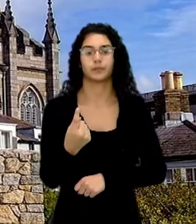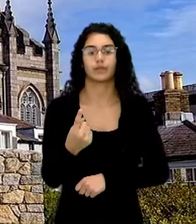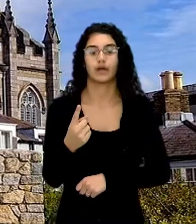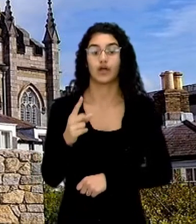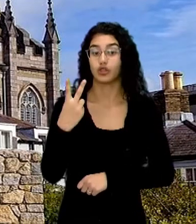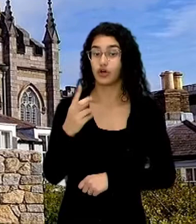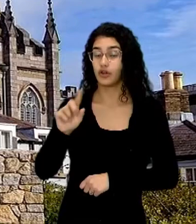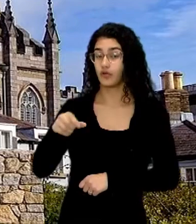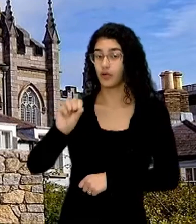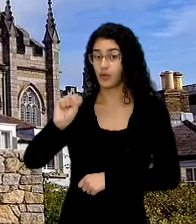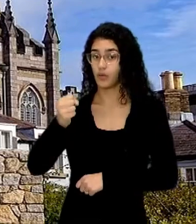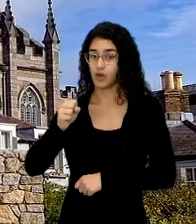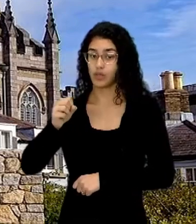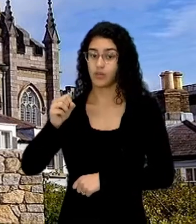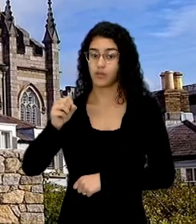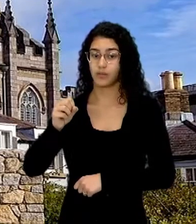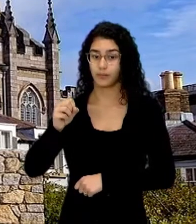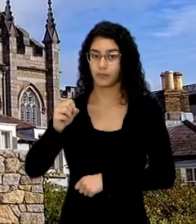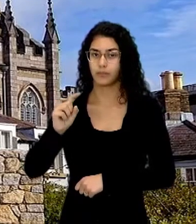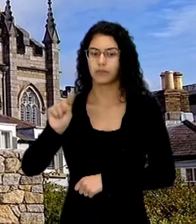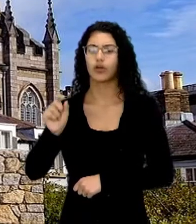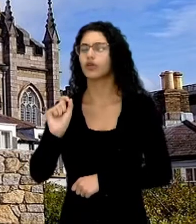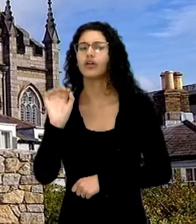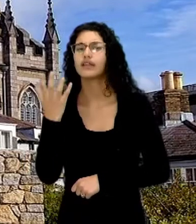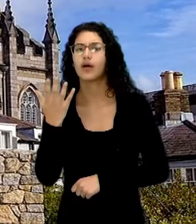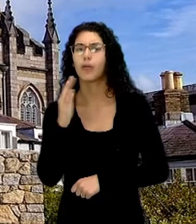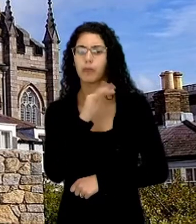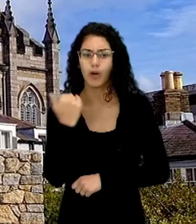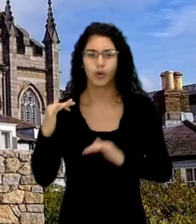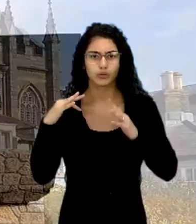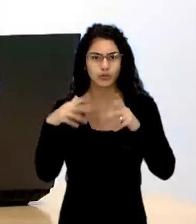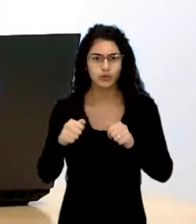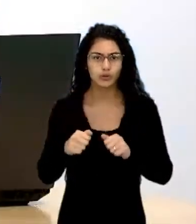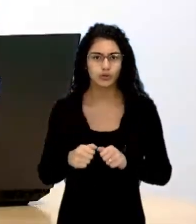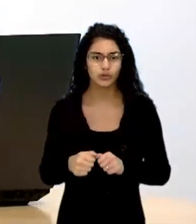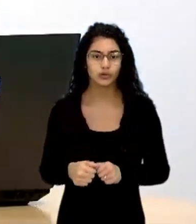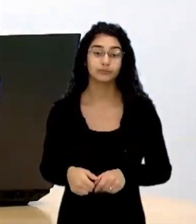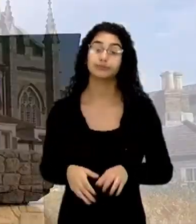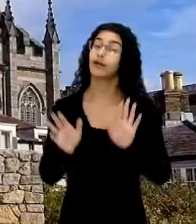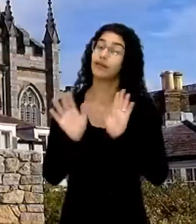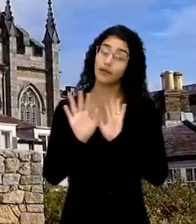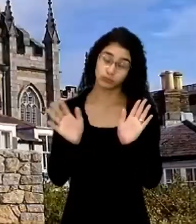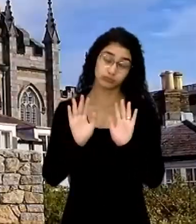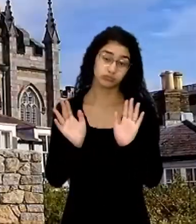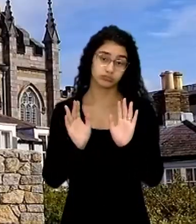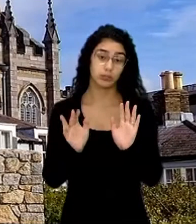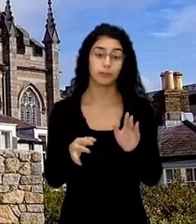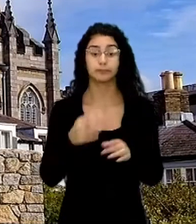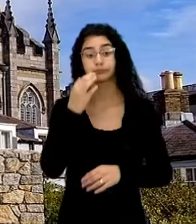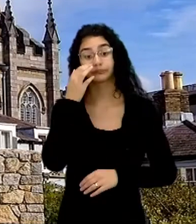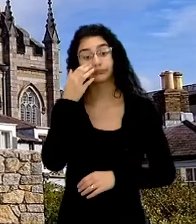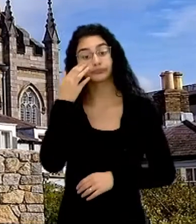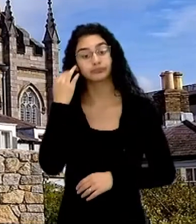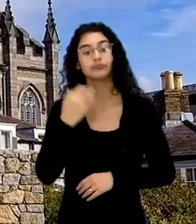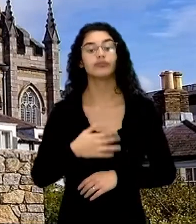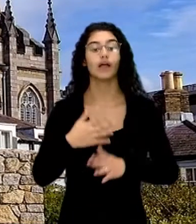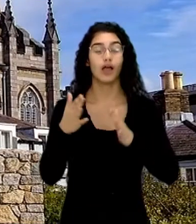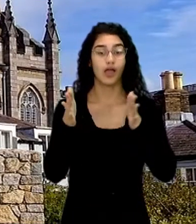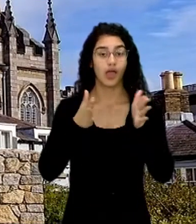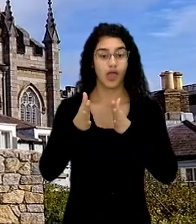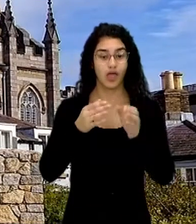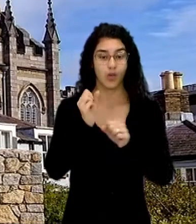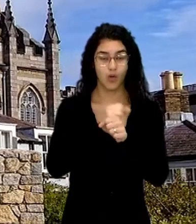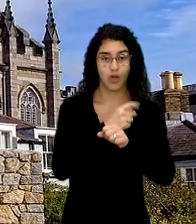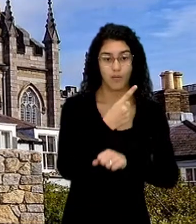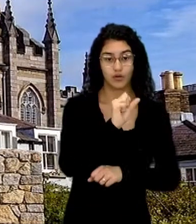eram 2,8 milhões. O que aconteceu com essa gente? Morreu todo mundo? Então, não exatamente. Por quê? Entre